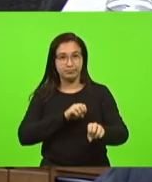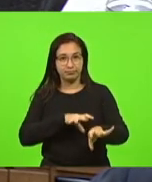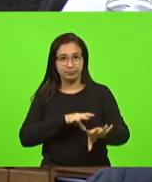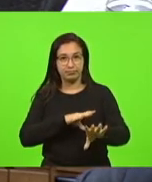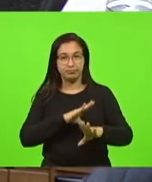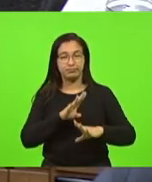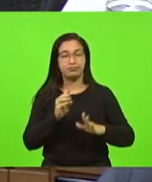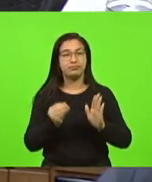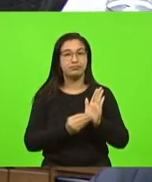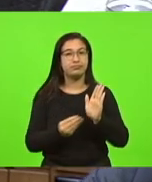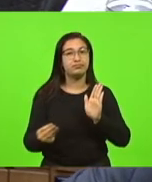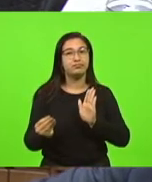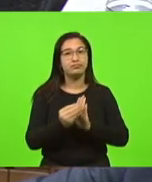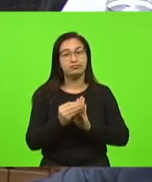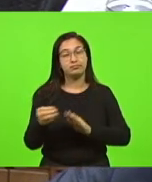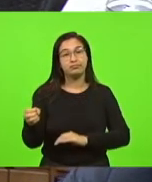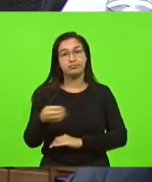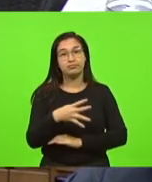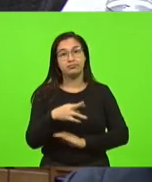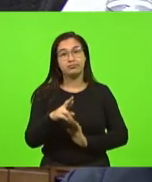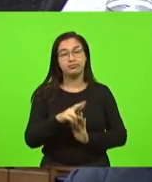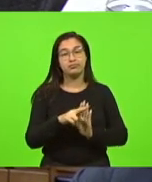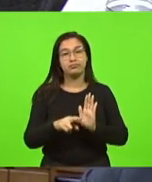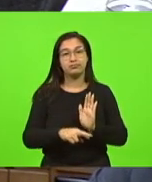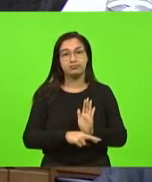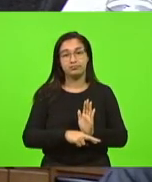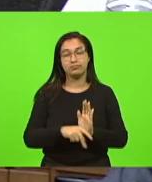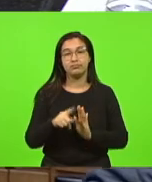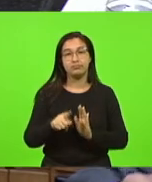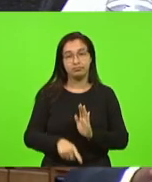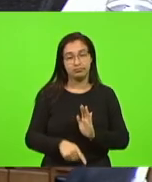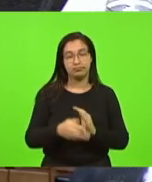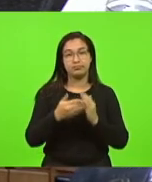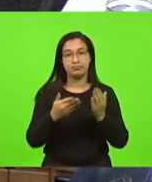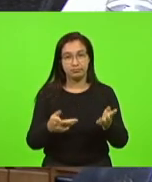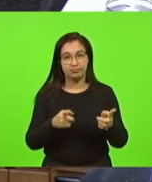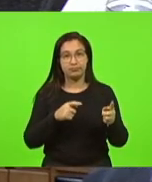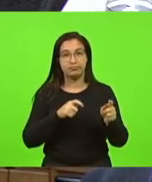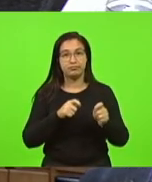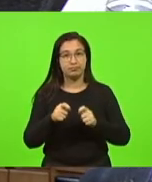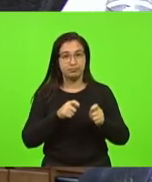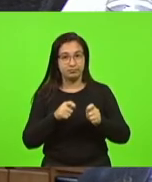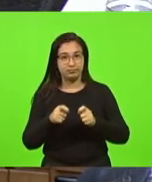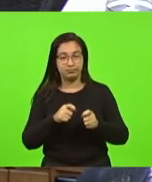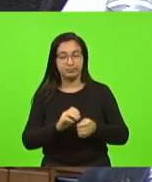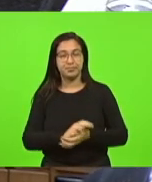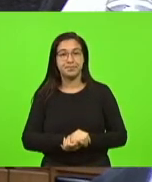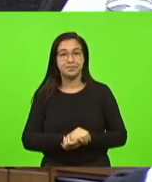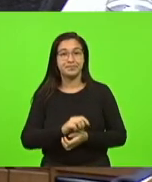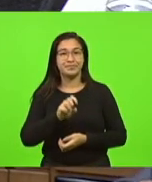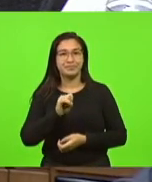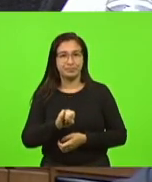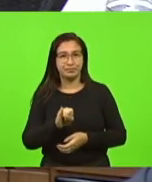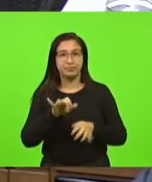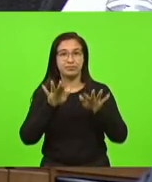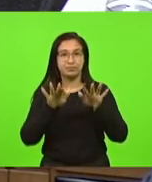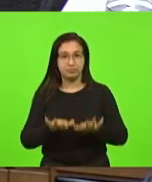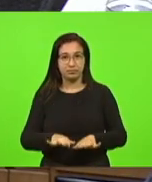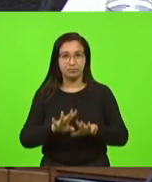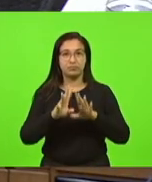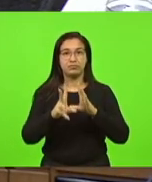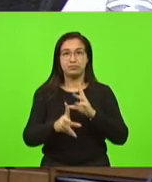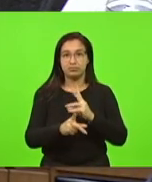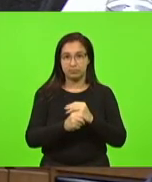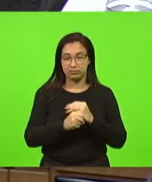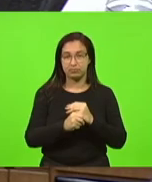anexo 2 com a nova redação, tratando dos agentes administrativos. Ora, Se for mantida a emenda que eu apresentei, que foi aprovada,